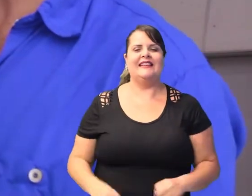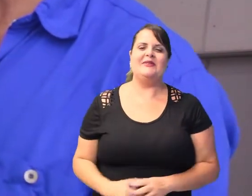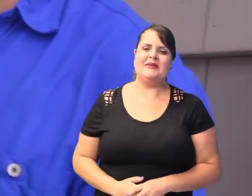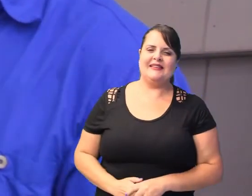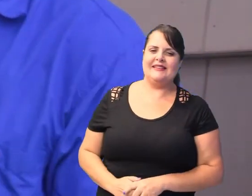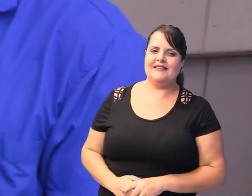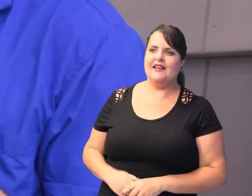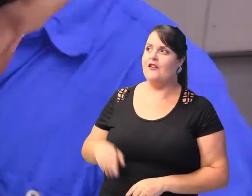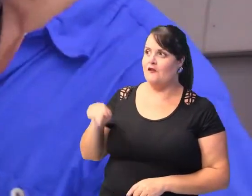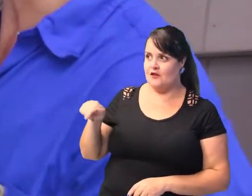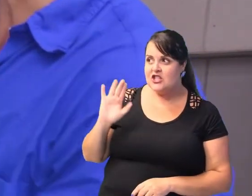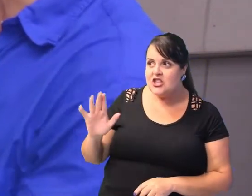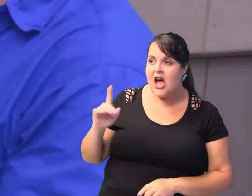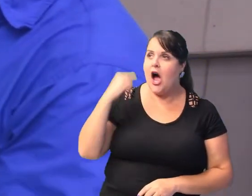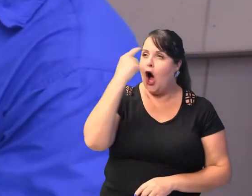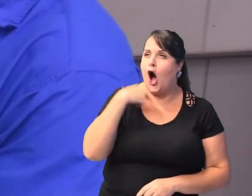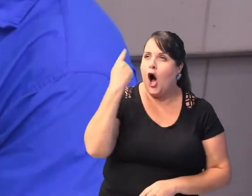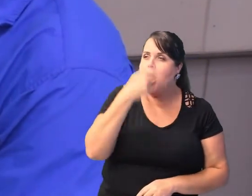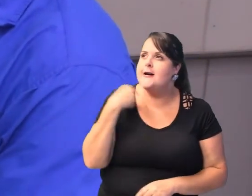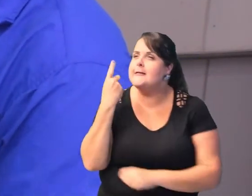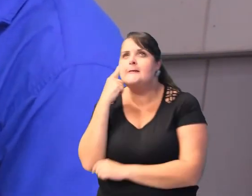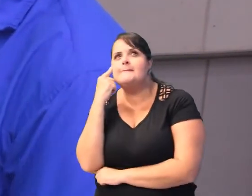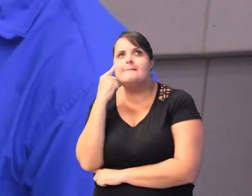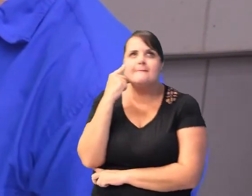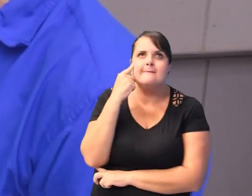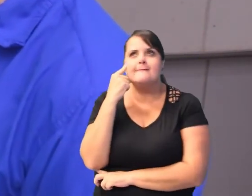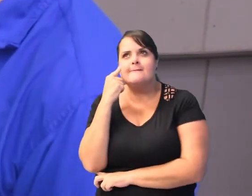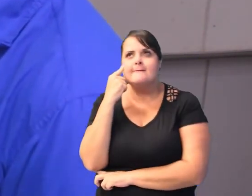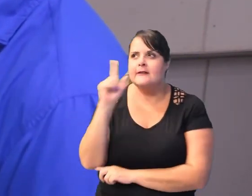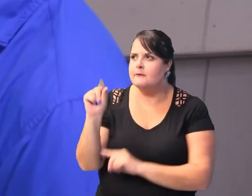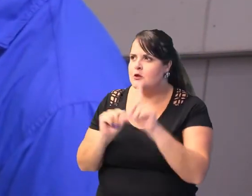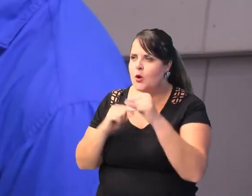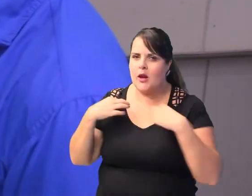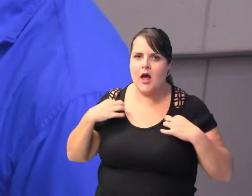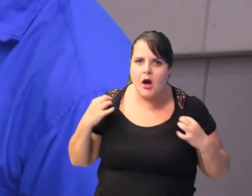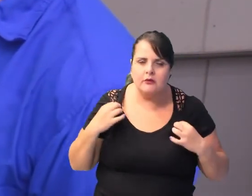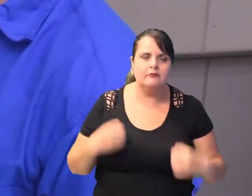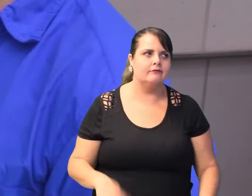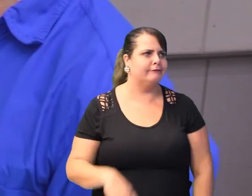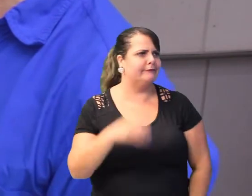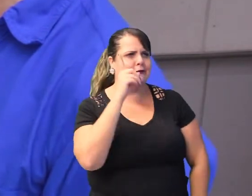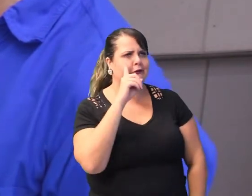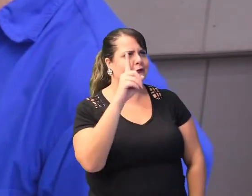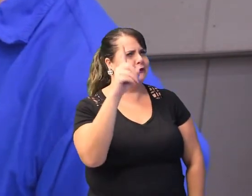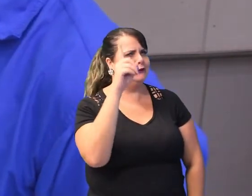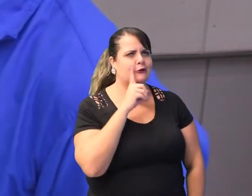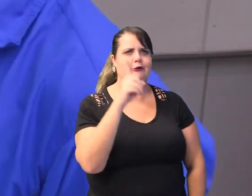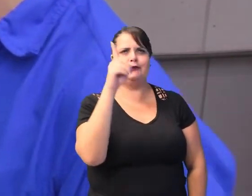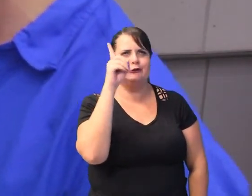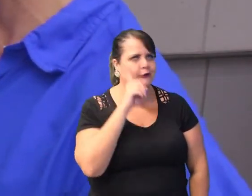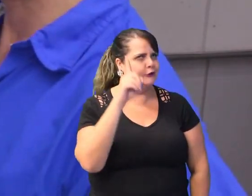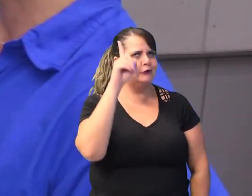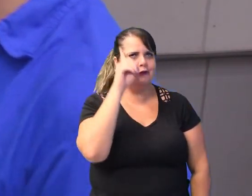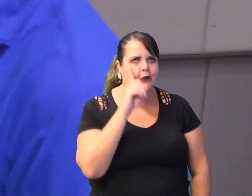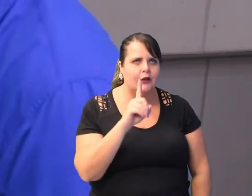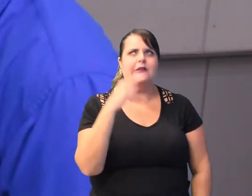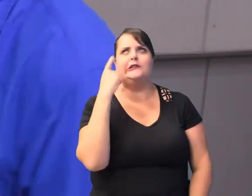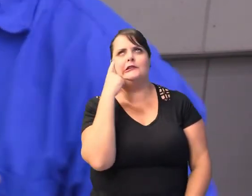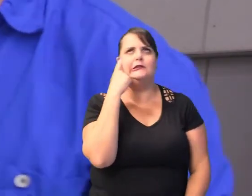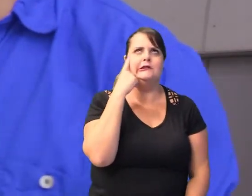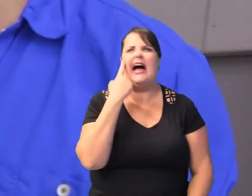bons já corre escolher uma roupa não saber que o objetivo não é só de carroça todos os dias da minha vida